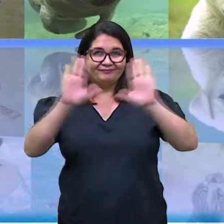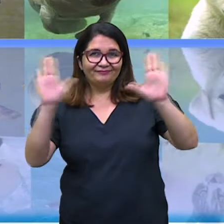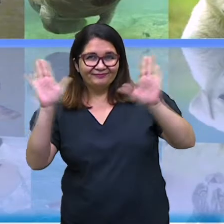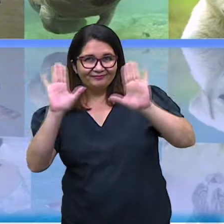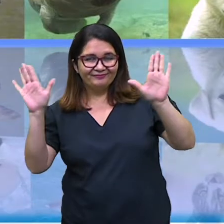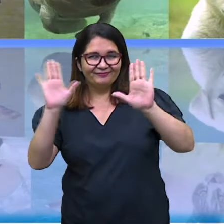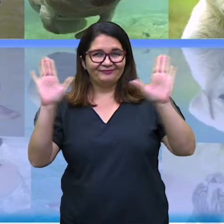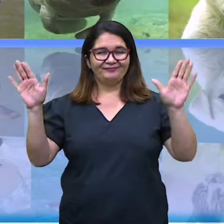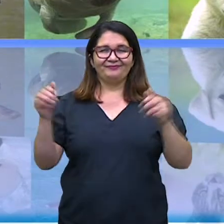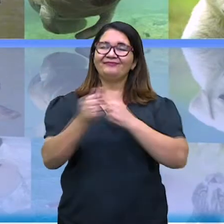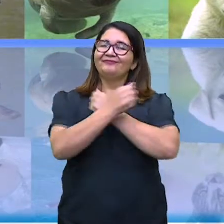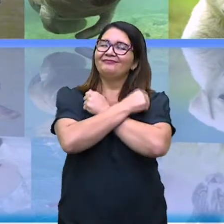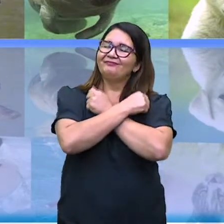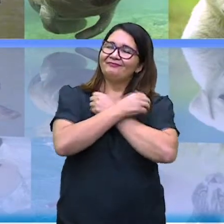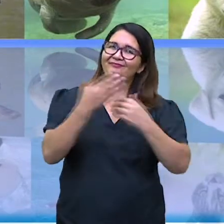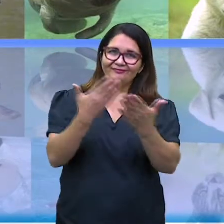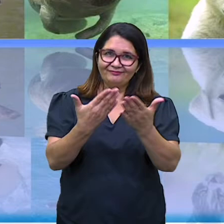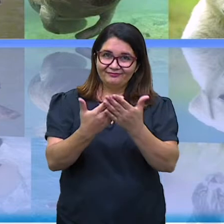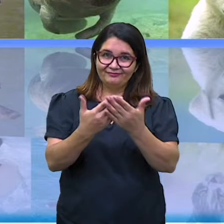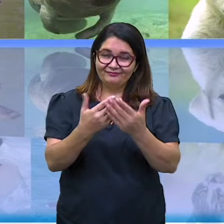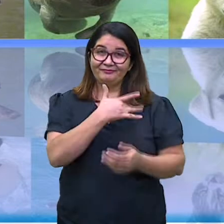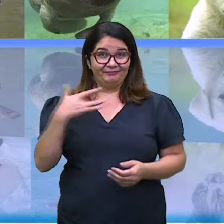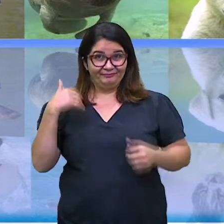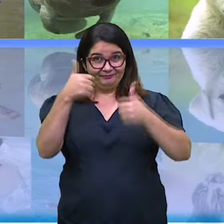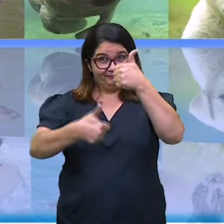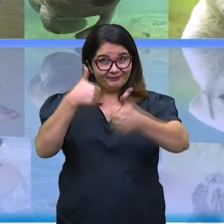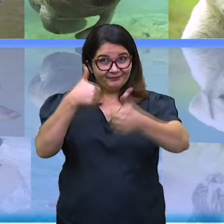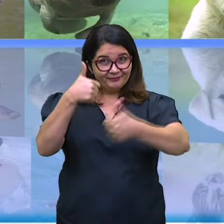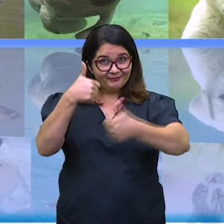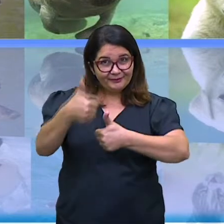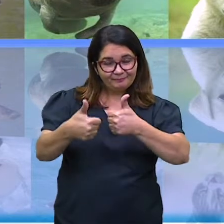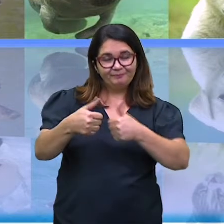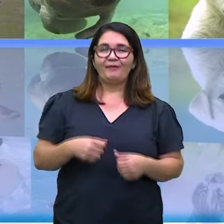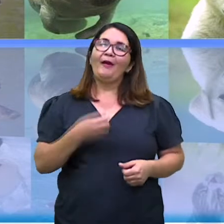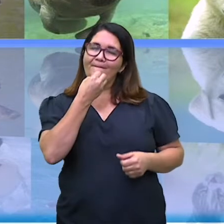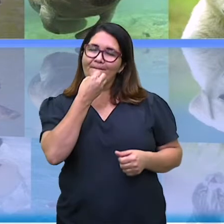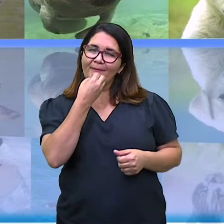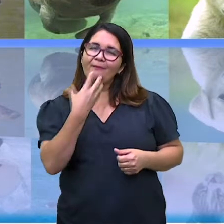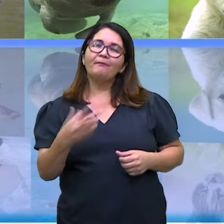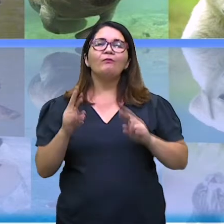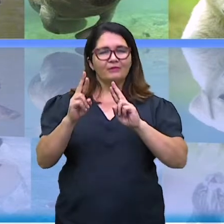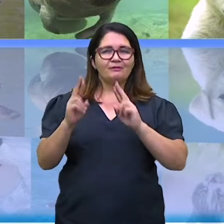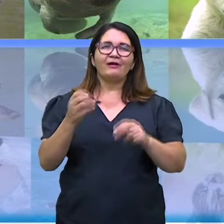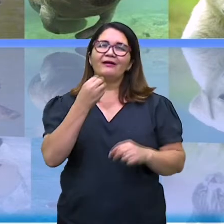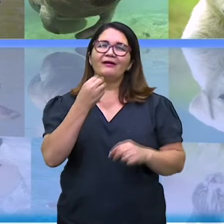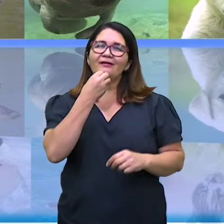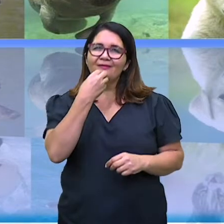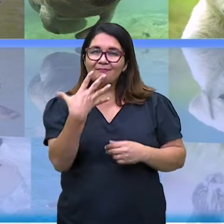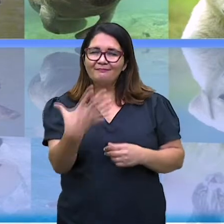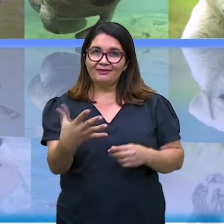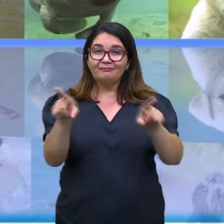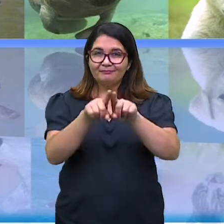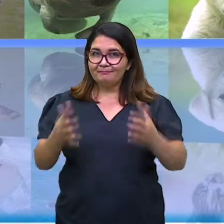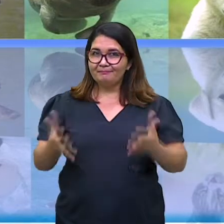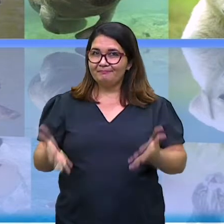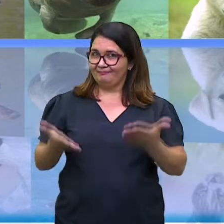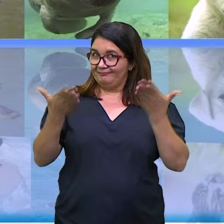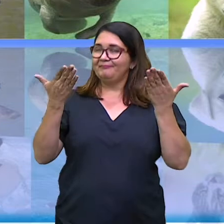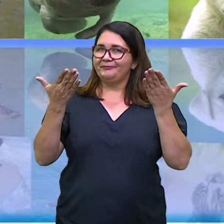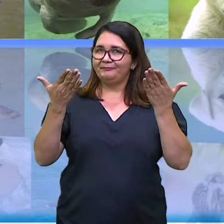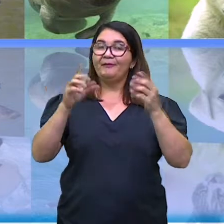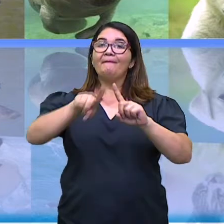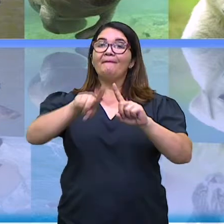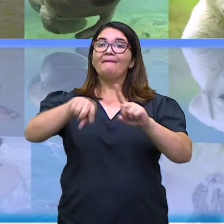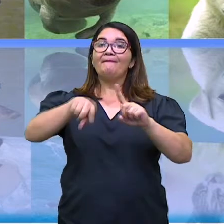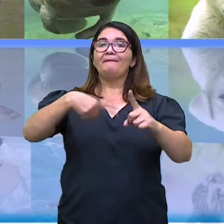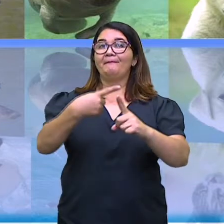Olá, meus queridos estudantes! Como vocês estão? Eu espero que vocês estejam bem e bastante animados. Vamos